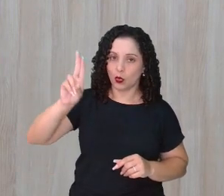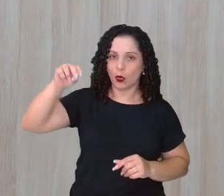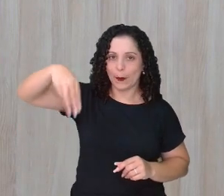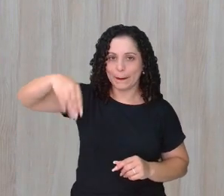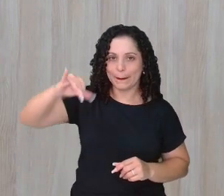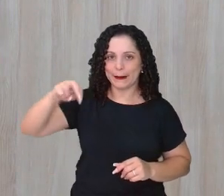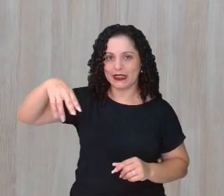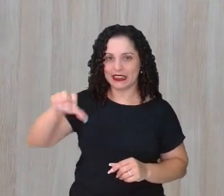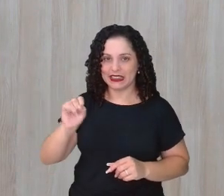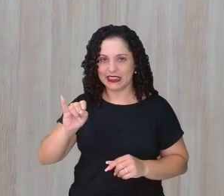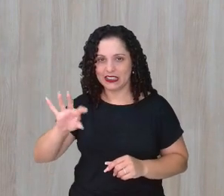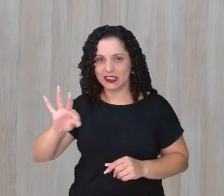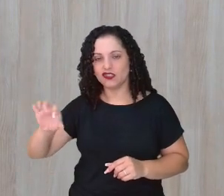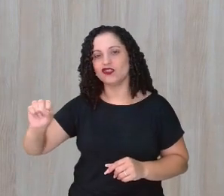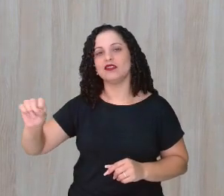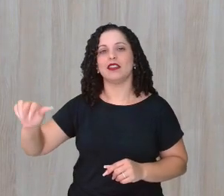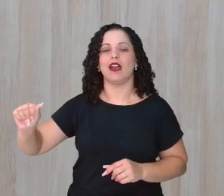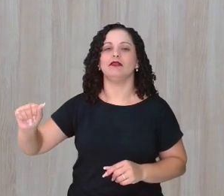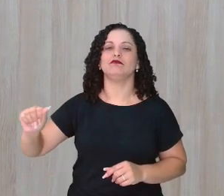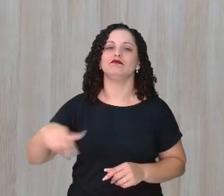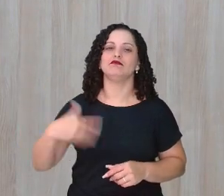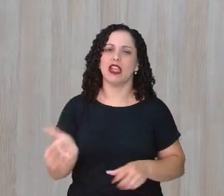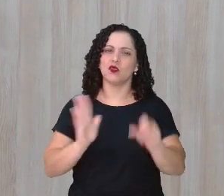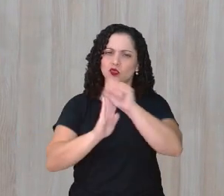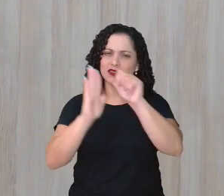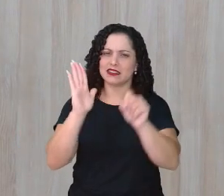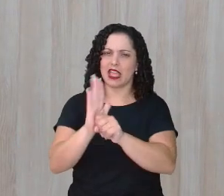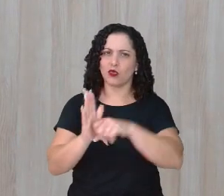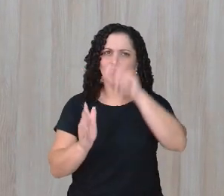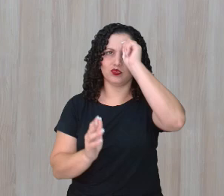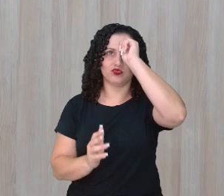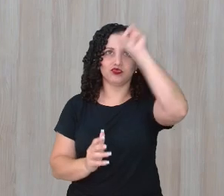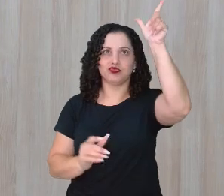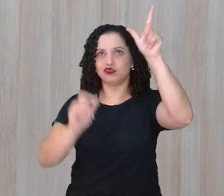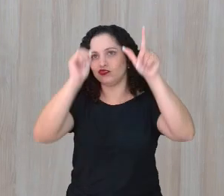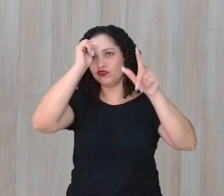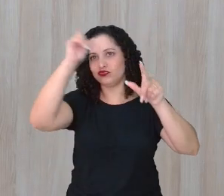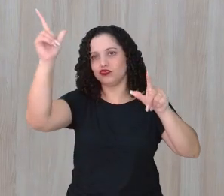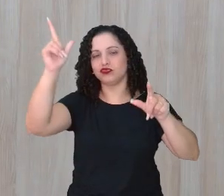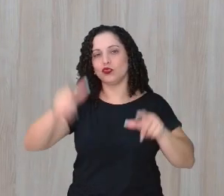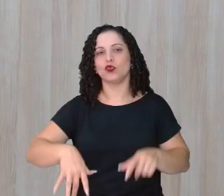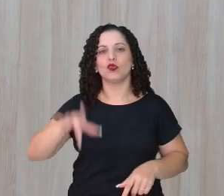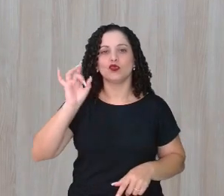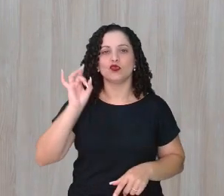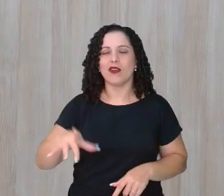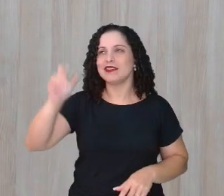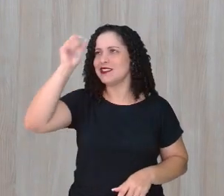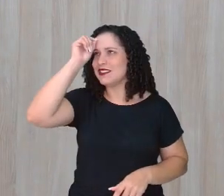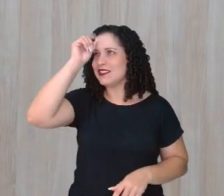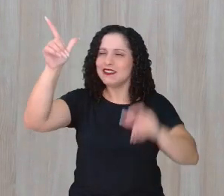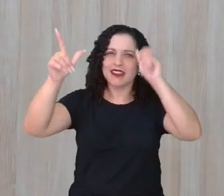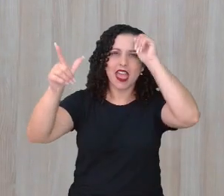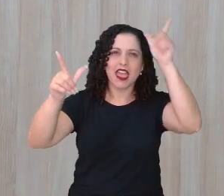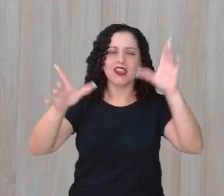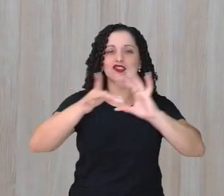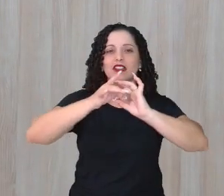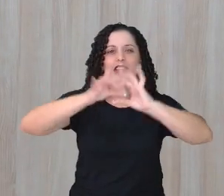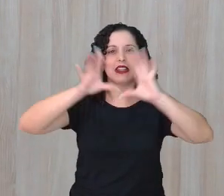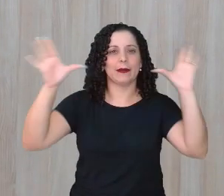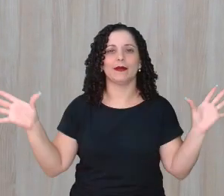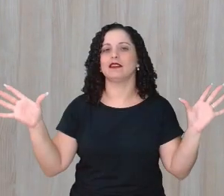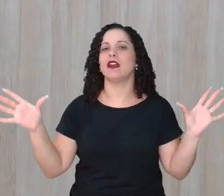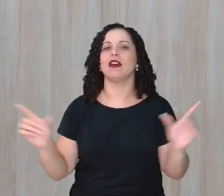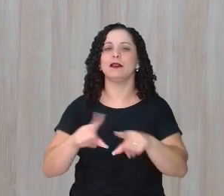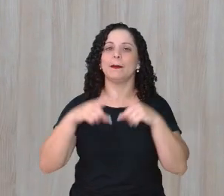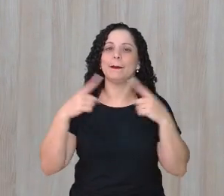do quê? Do século das luzes, né? Onde a razão era o centro de tudo, né? Essas ideias de liberdade e igualdade,